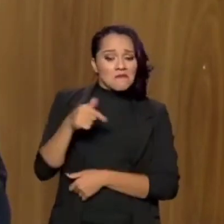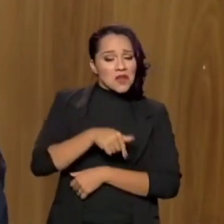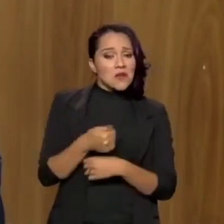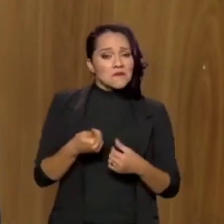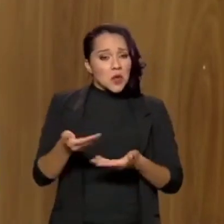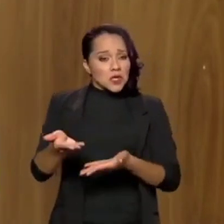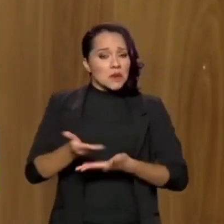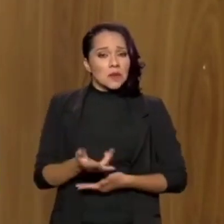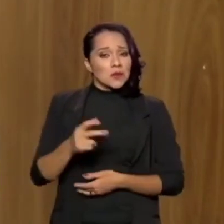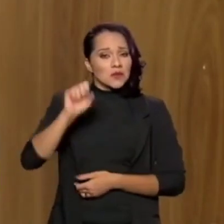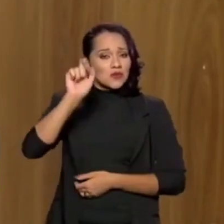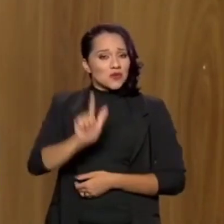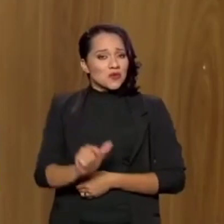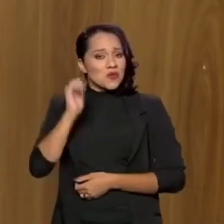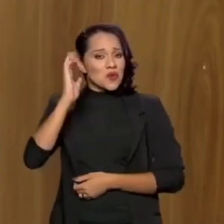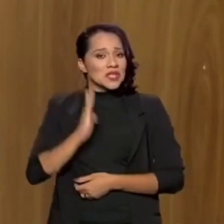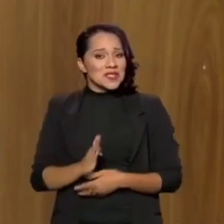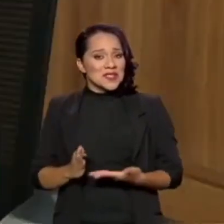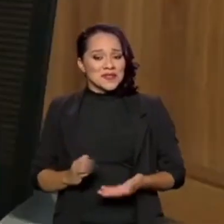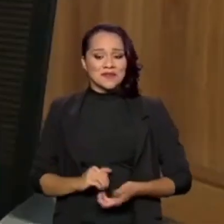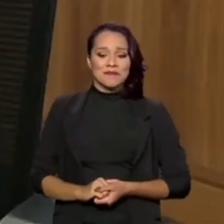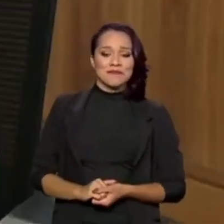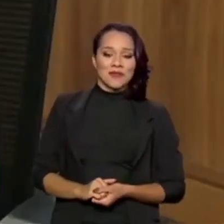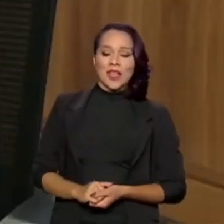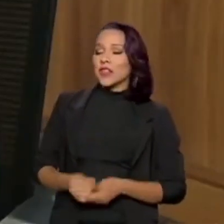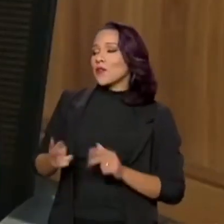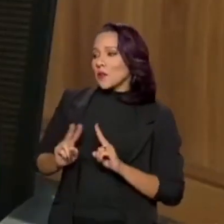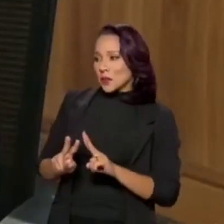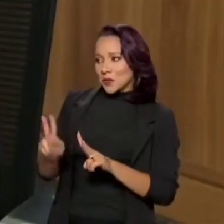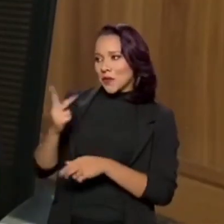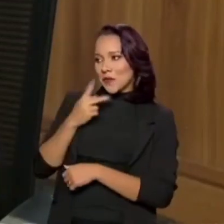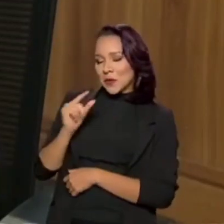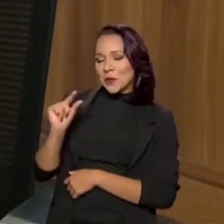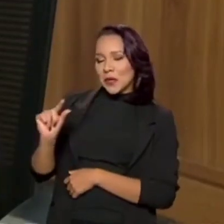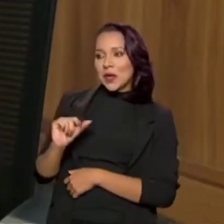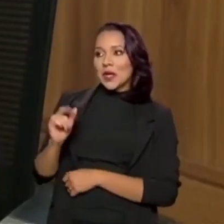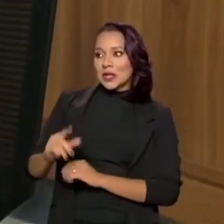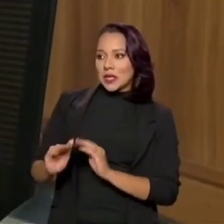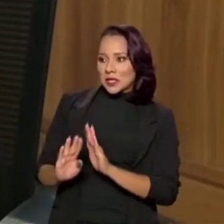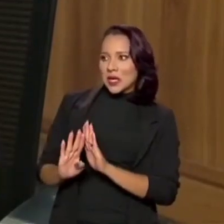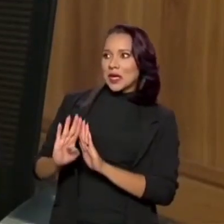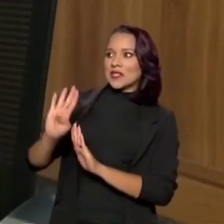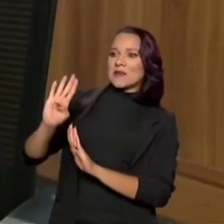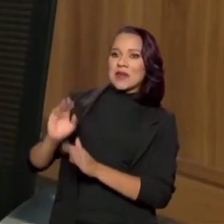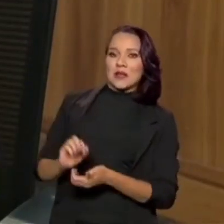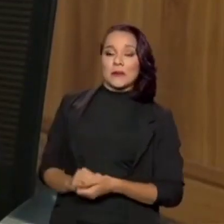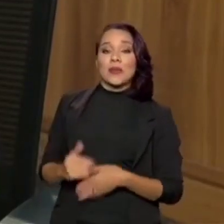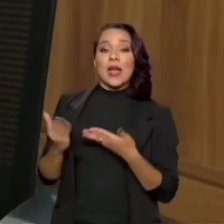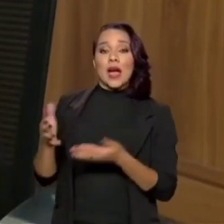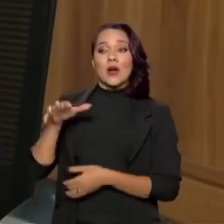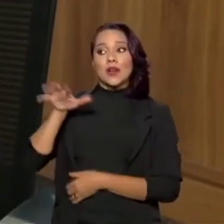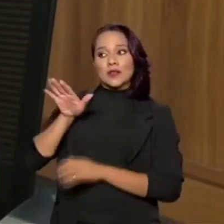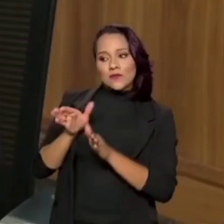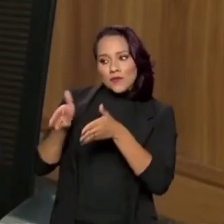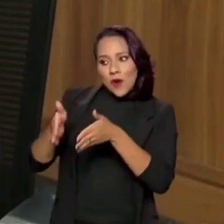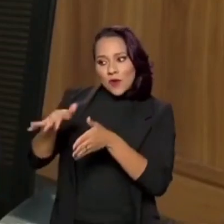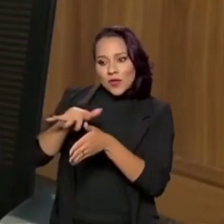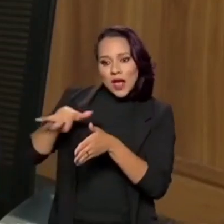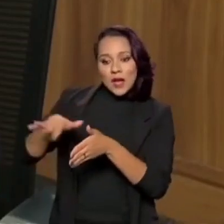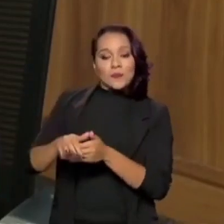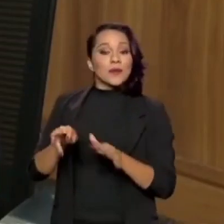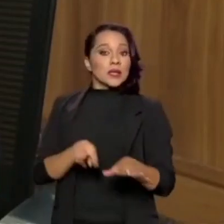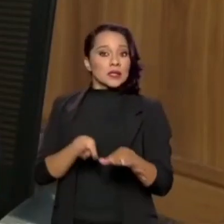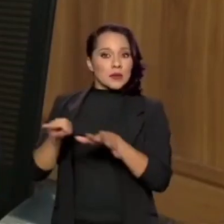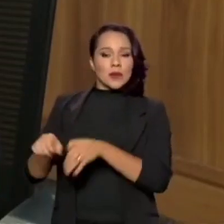são recebidos no sul do Brasil. Vamos continuar falando aí um pouquinho desse crescimento, mas um pouquinho mais setorizado, ministro. Essa